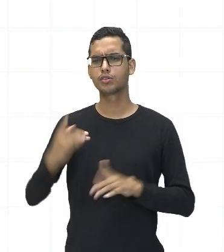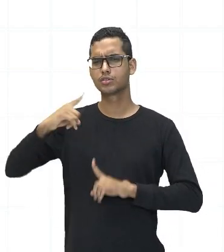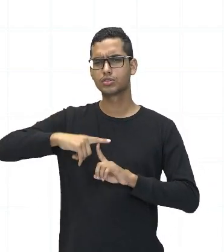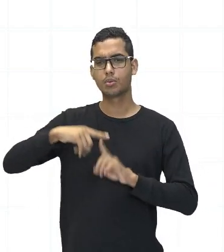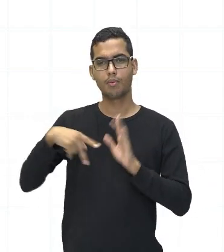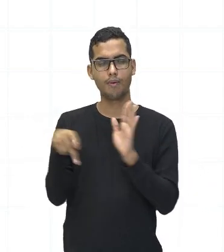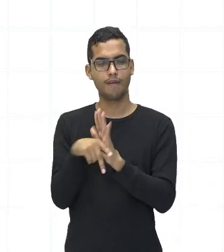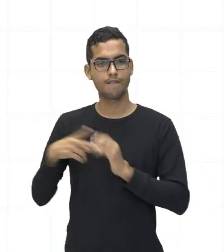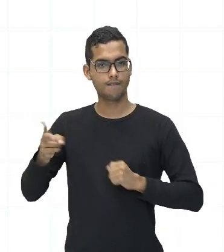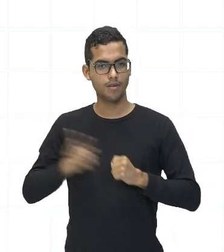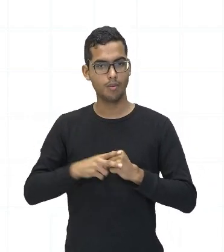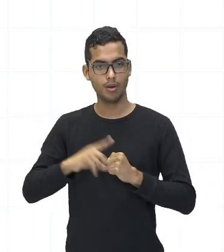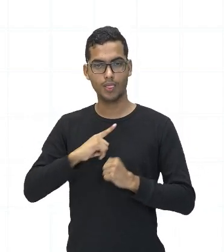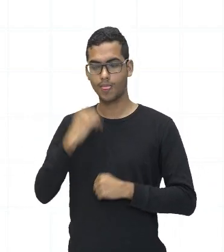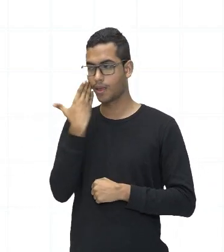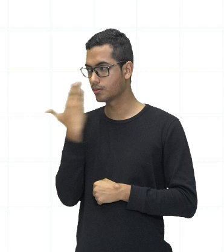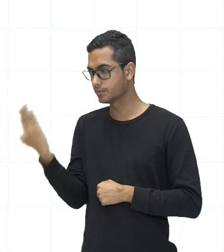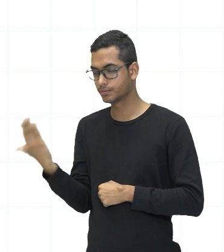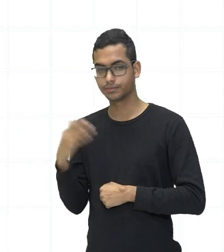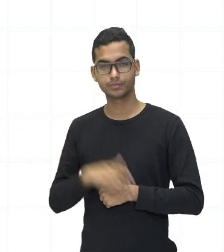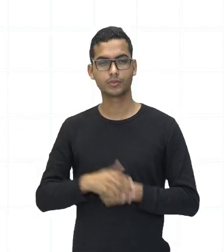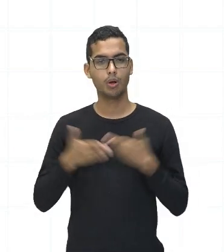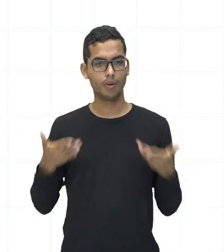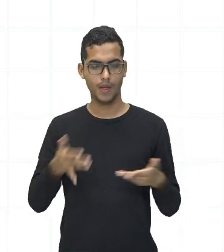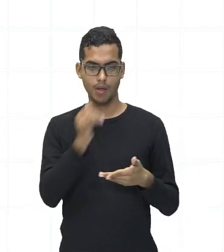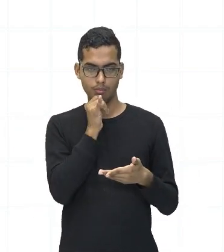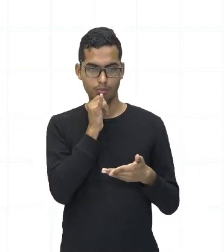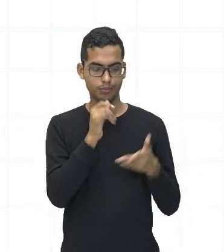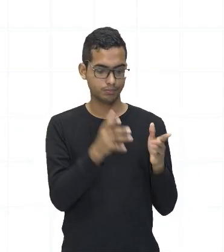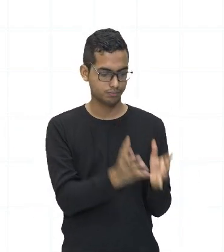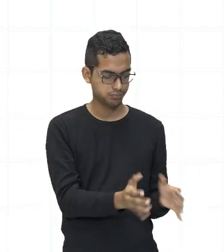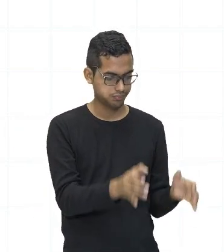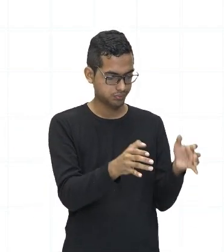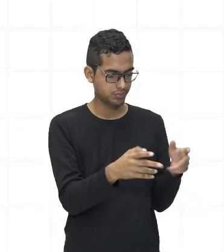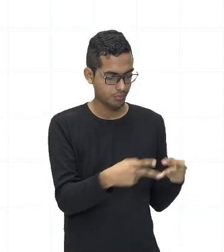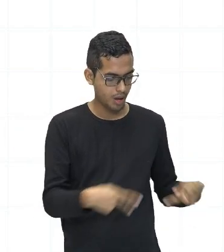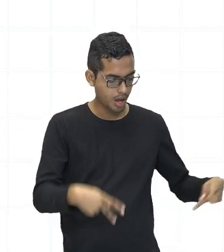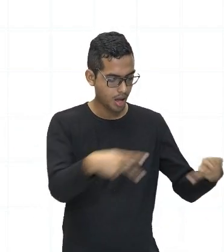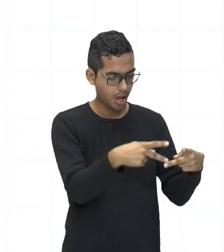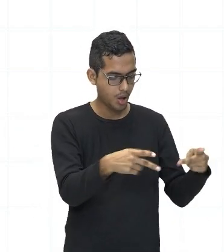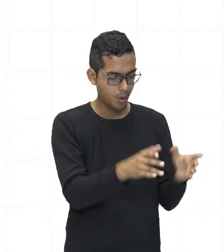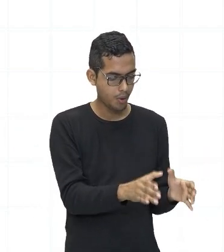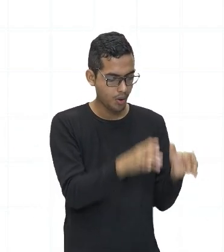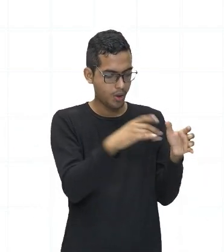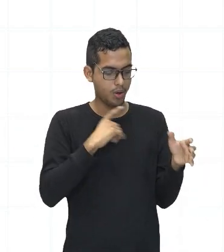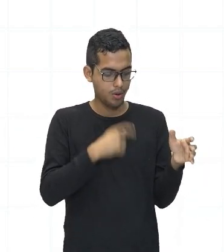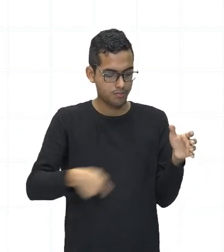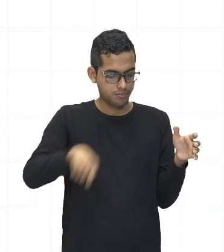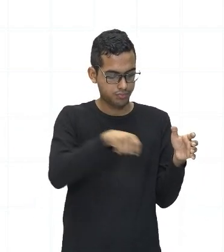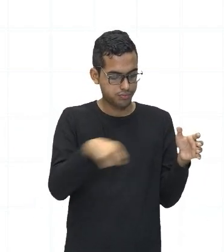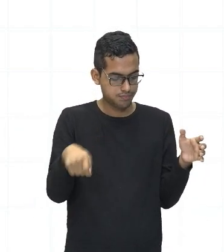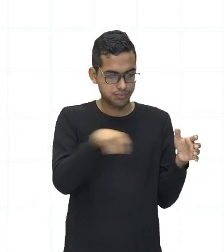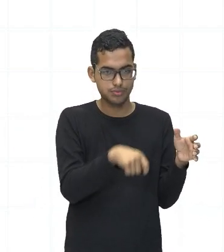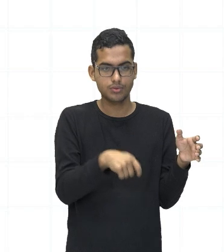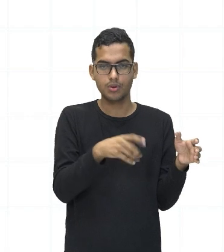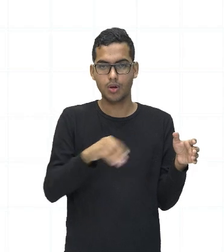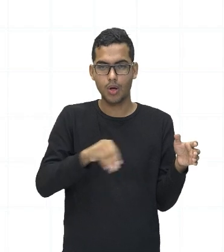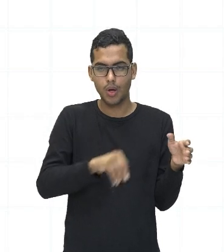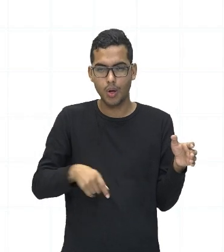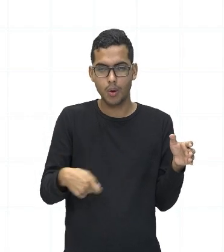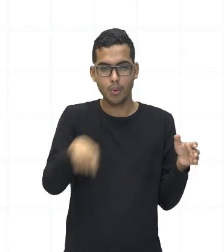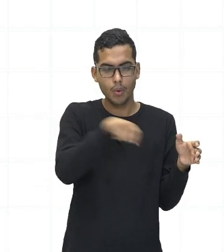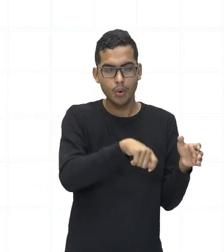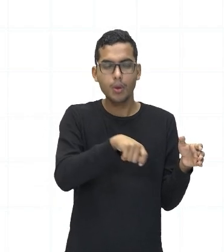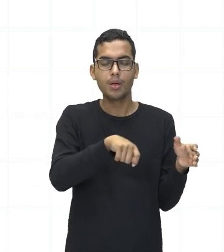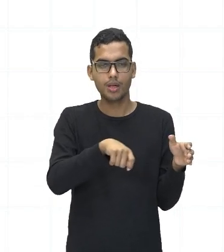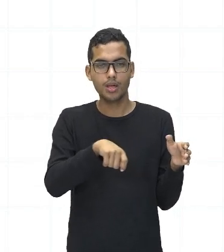né? Quando a gente diz enche o vasinho de areia, é justamente o sentido de tornar cheio. Encher alguma